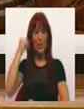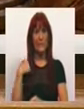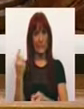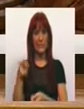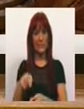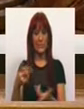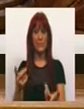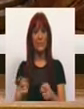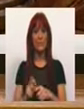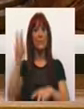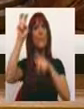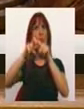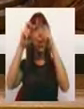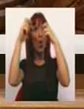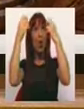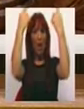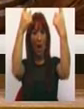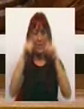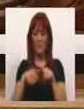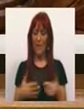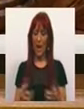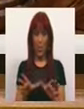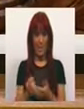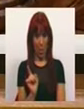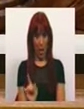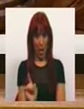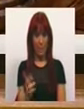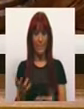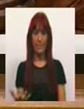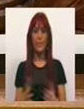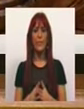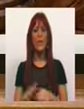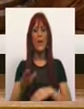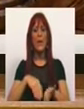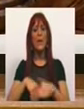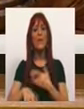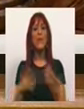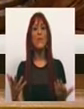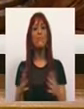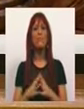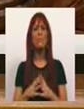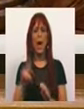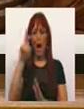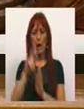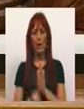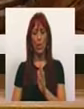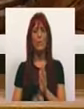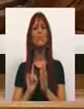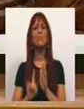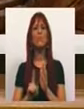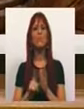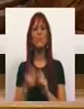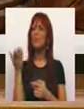aqui nesta teoria sendo que esta comissão por museu um relatório que é